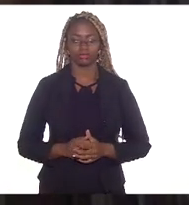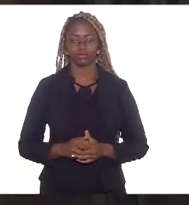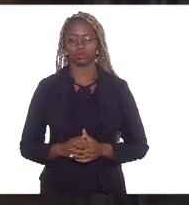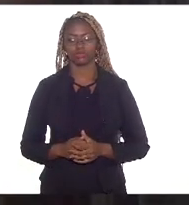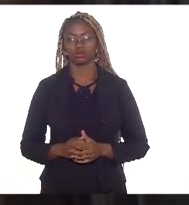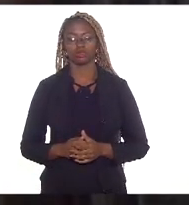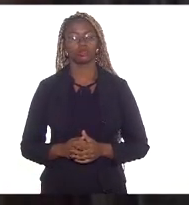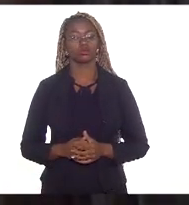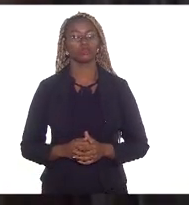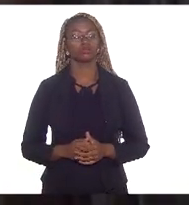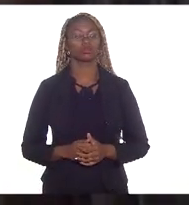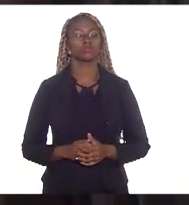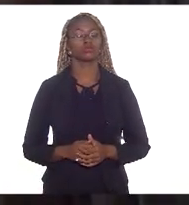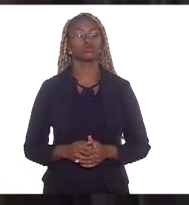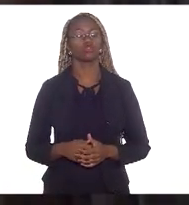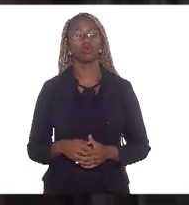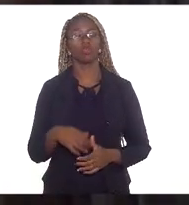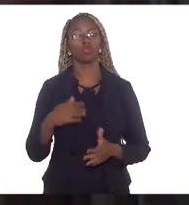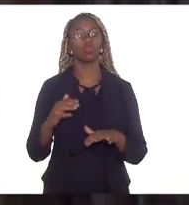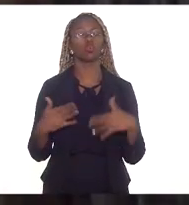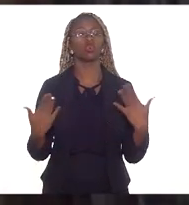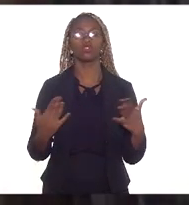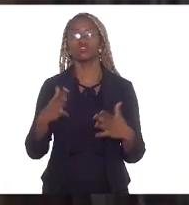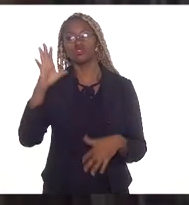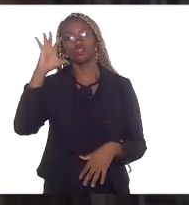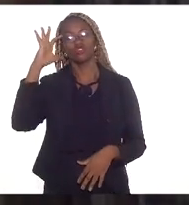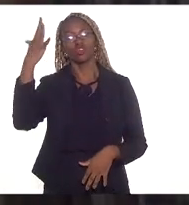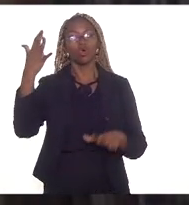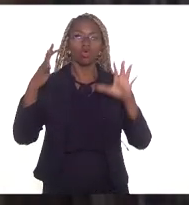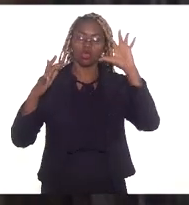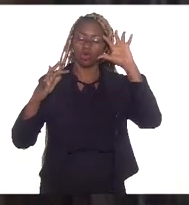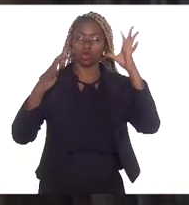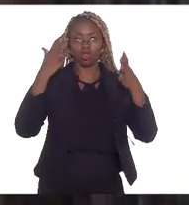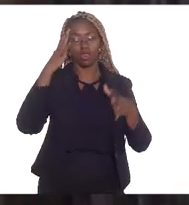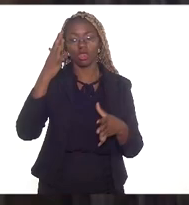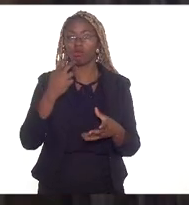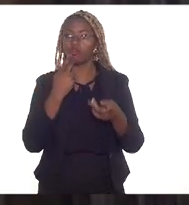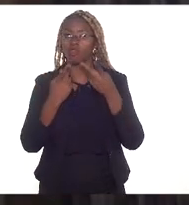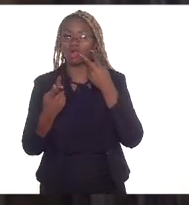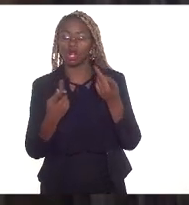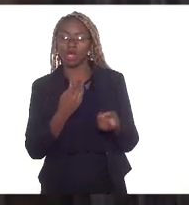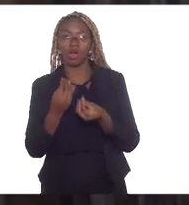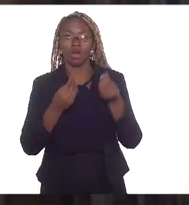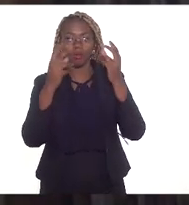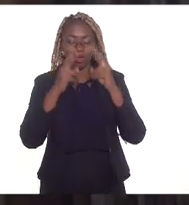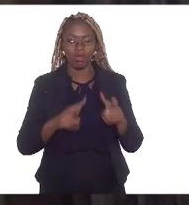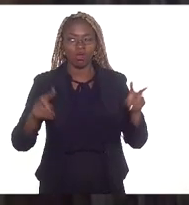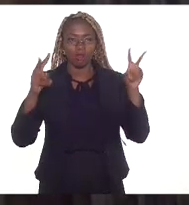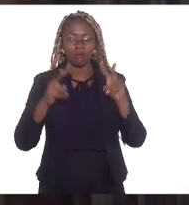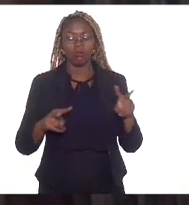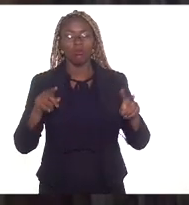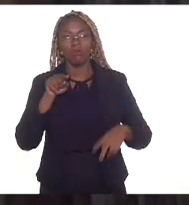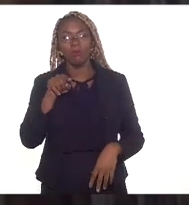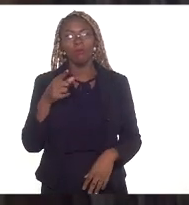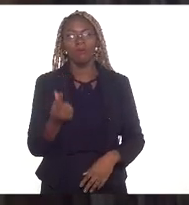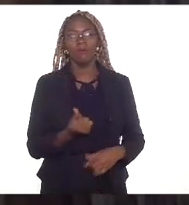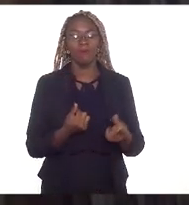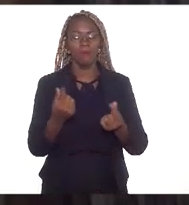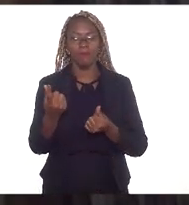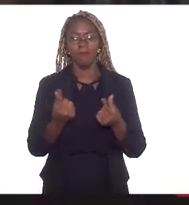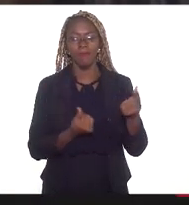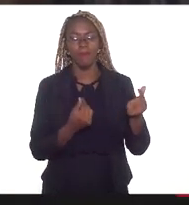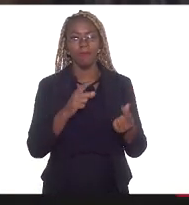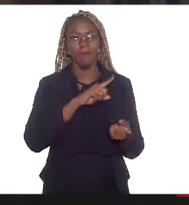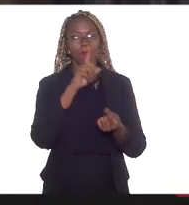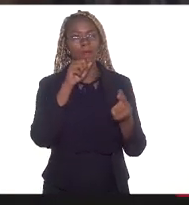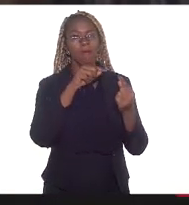Quais as saídas seriam apontadas e onde conseguiríamos enxergar isso no orçamento, que metas no